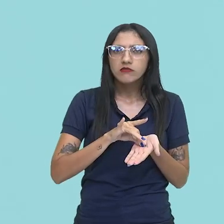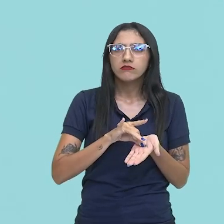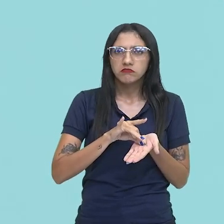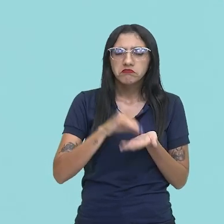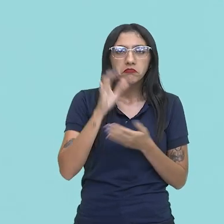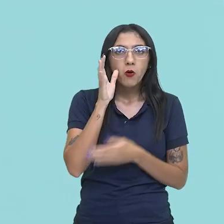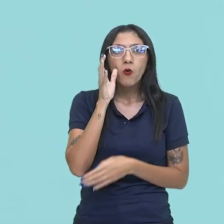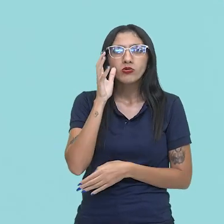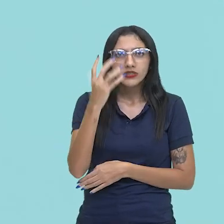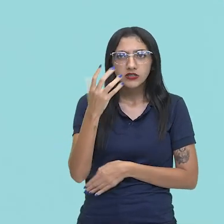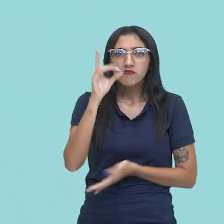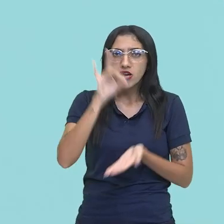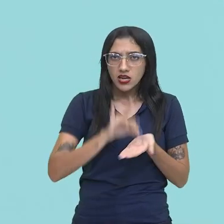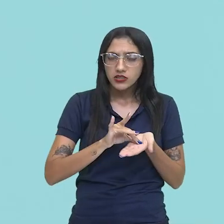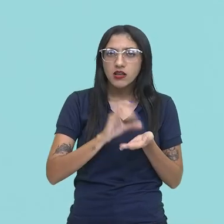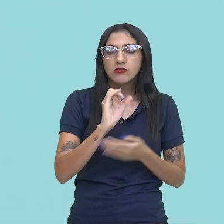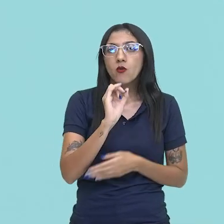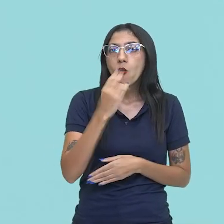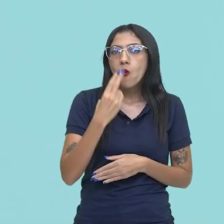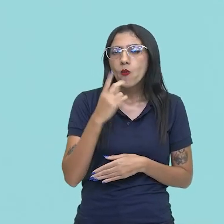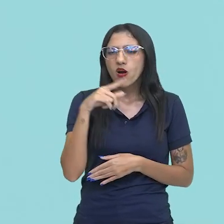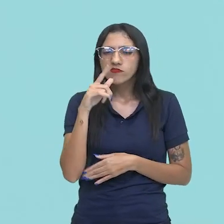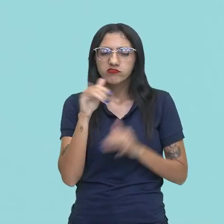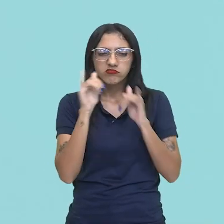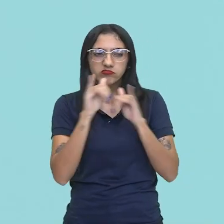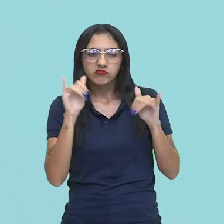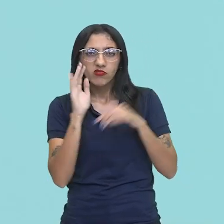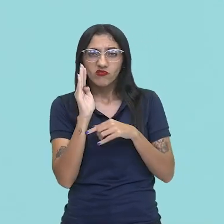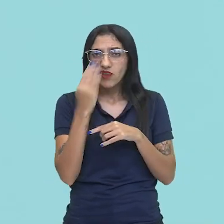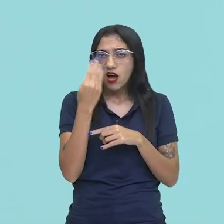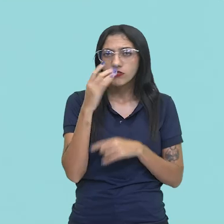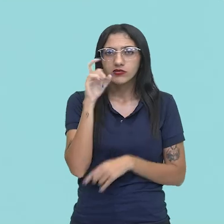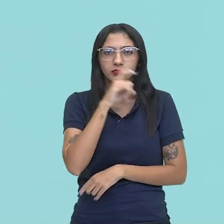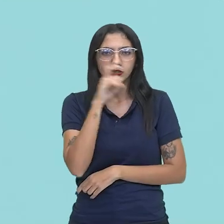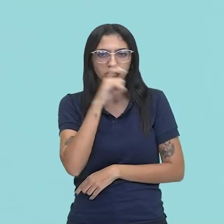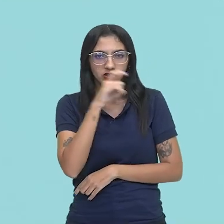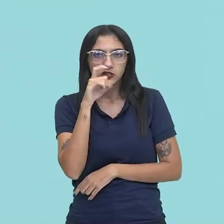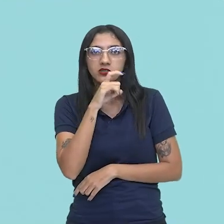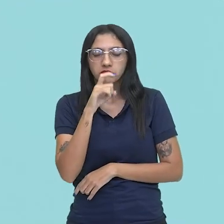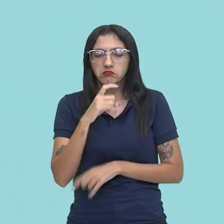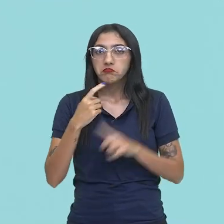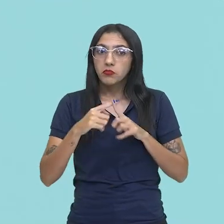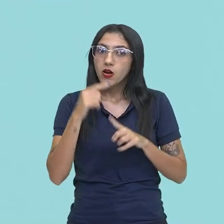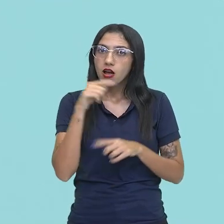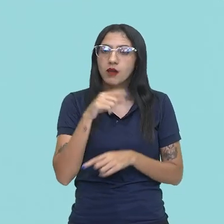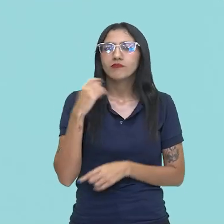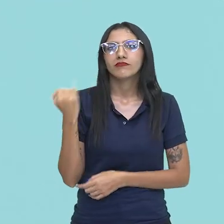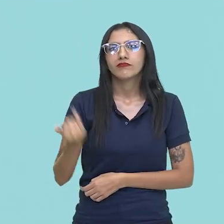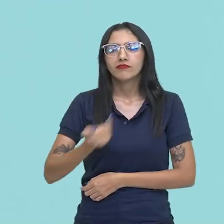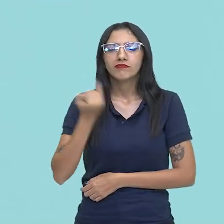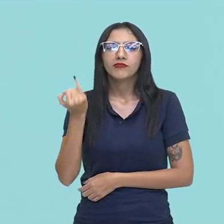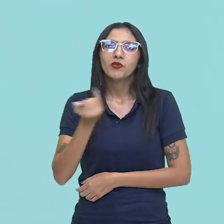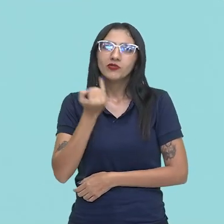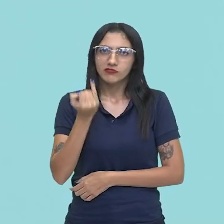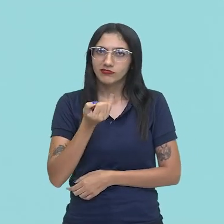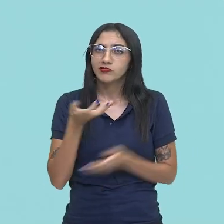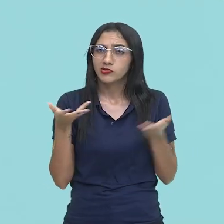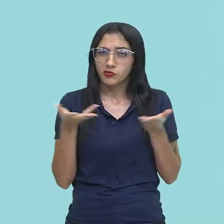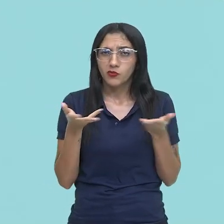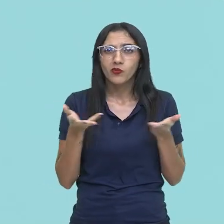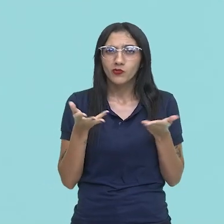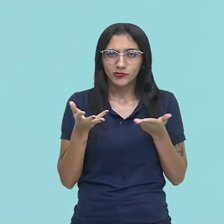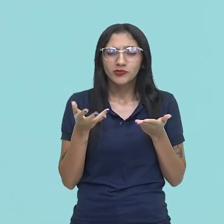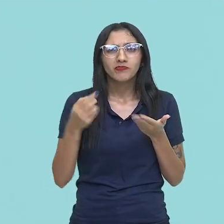é verdadeiro ou se é uma fake news, né? Então, porque isso é muito importante, né? Nos dias